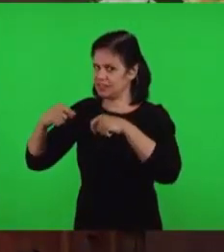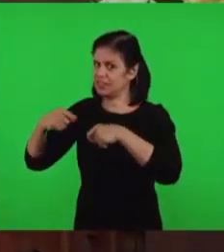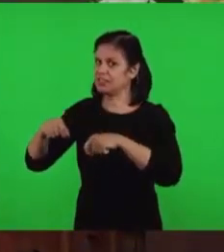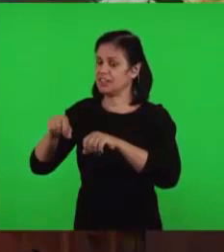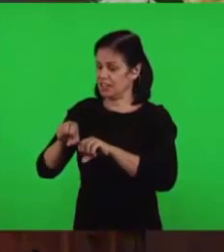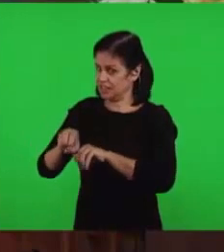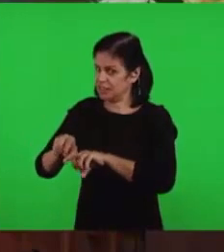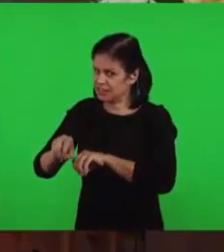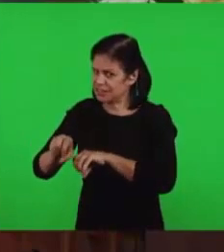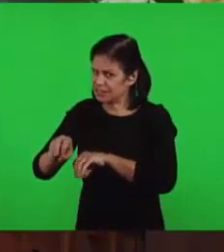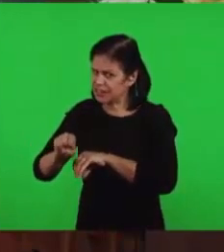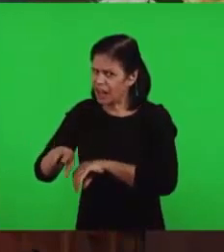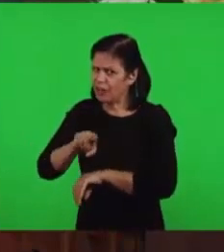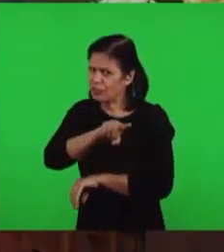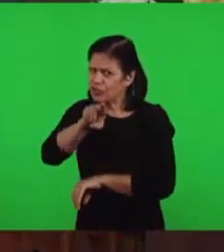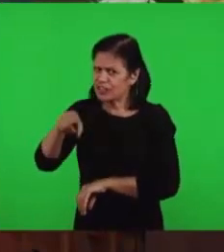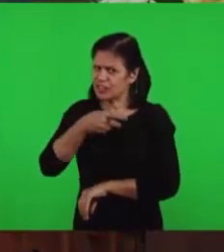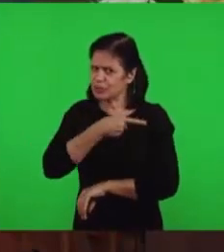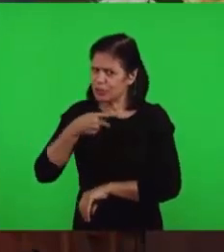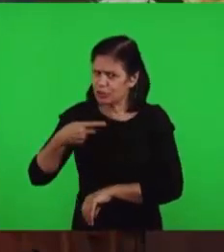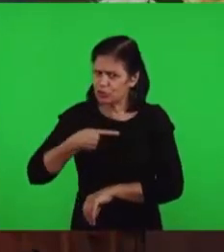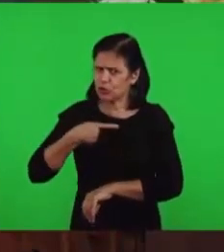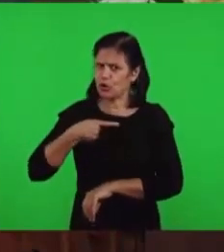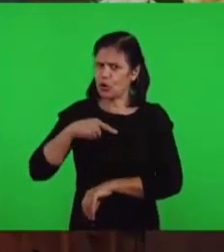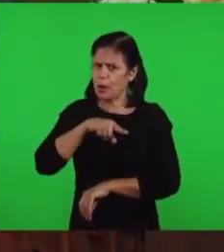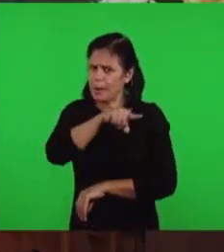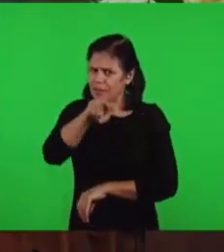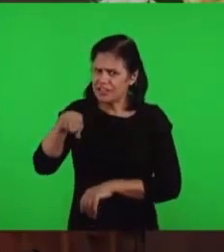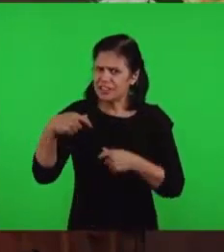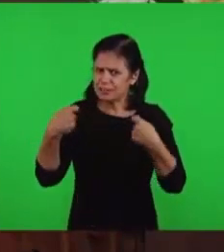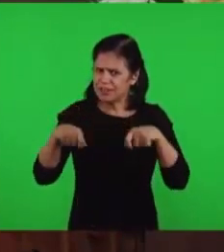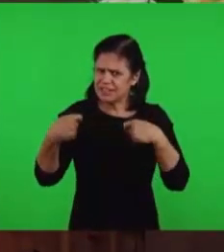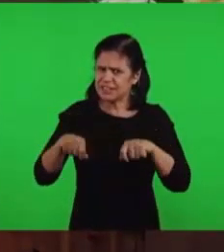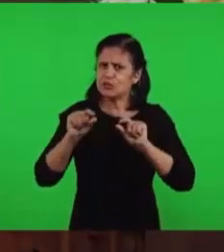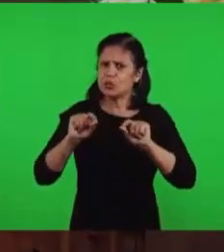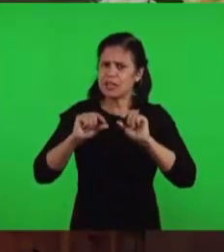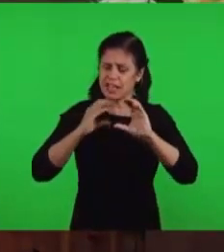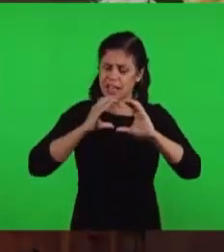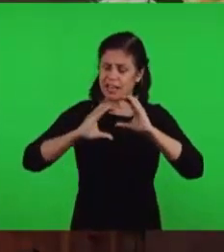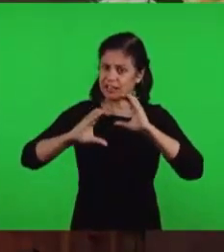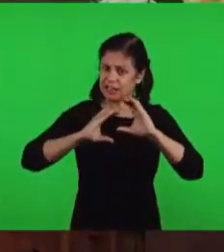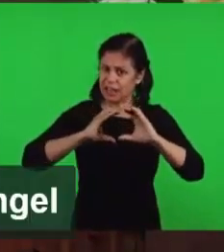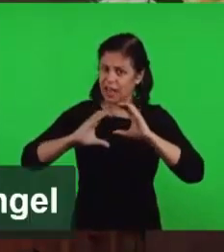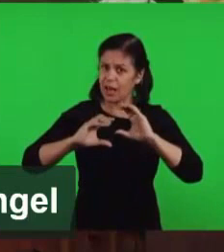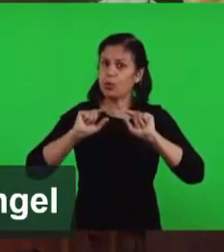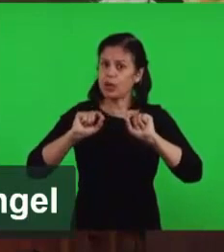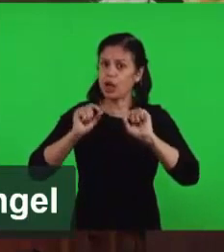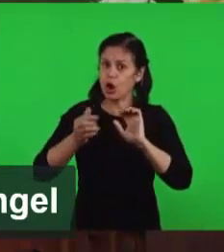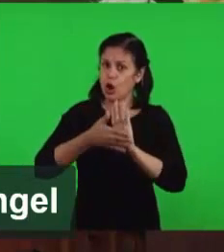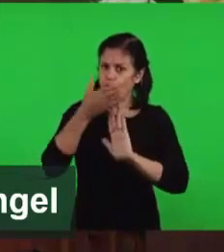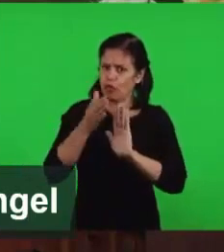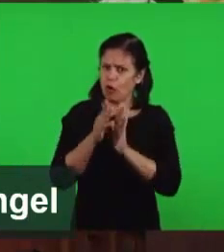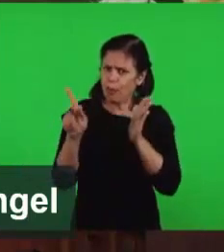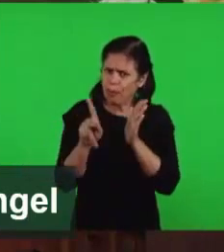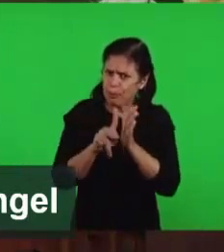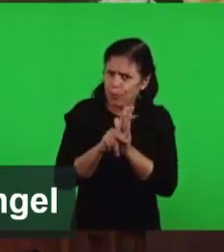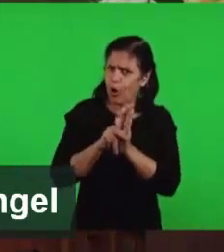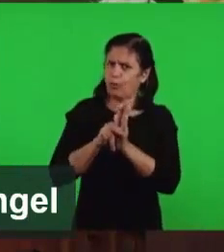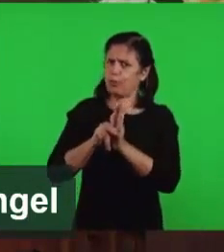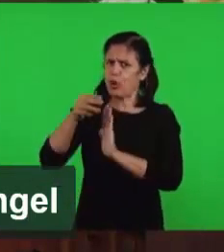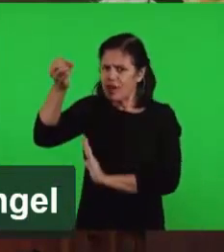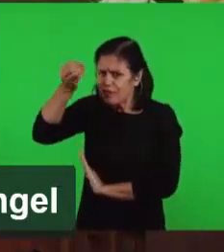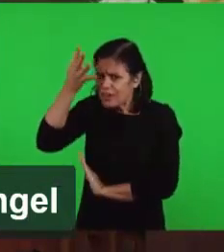pastores que procure buscar louvores que estejam dentro de uma inspiração que veio de cima